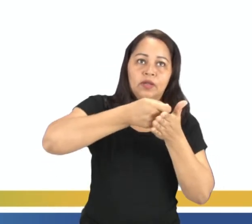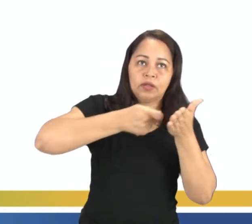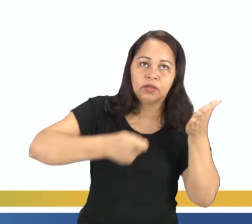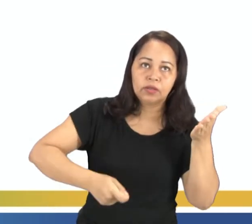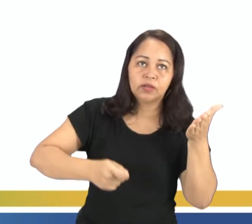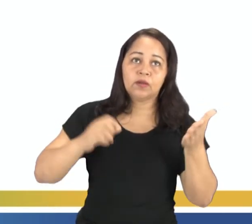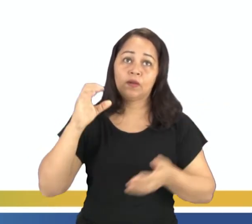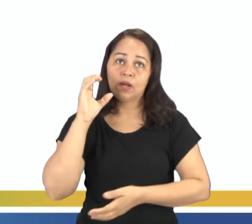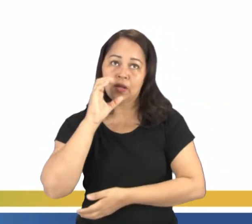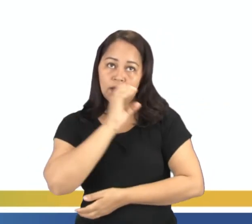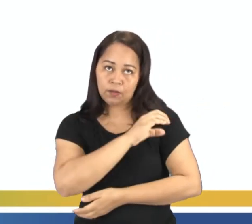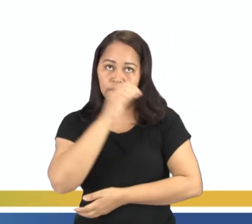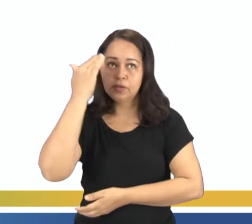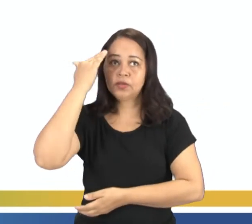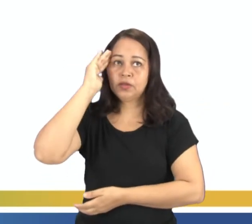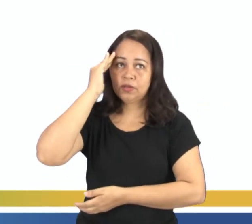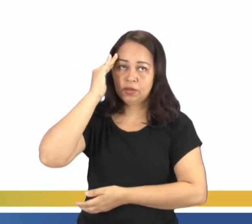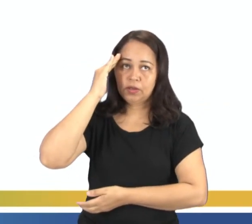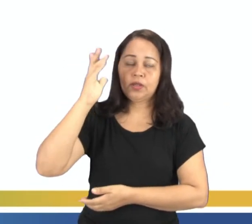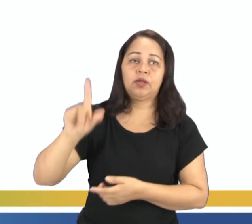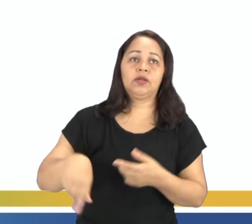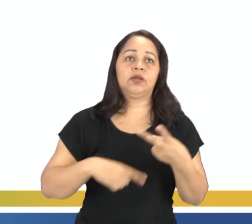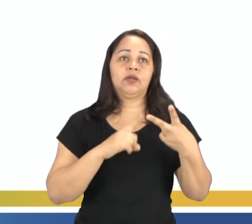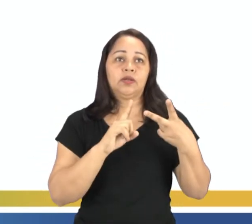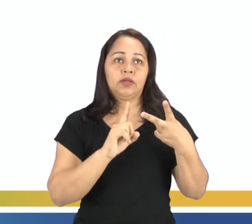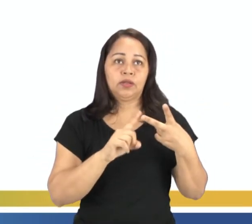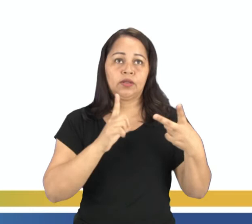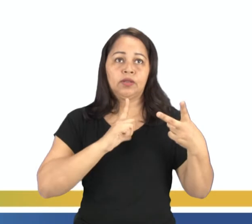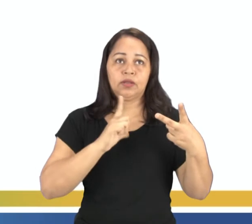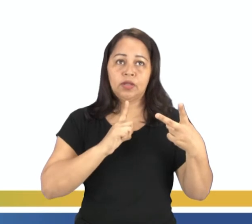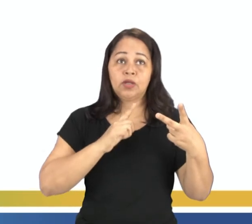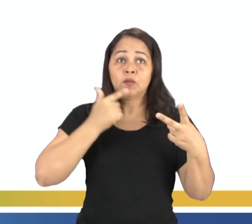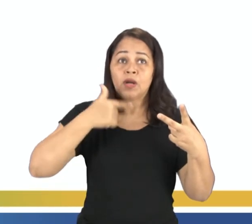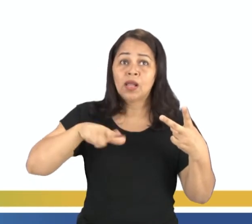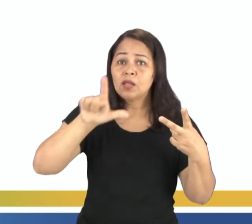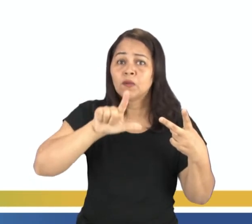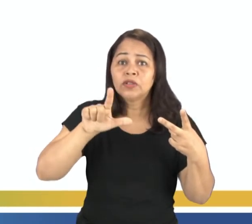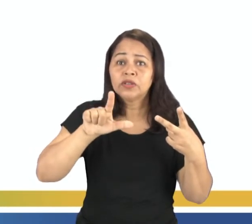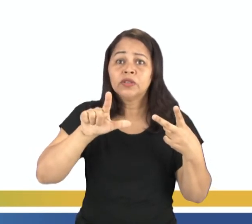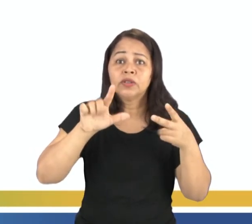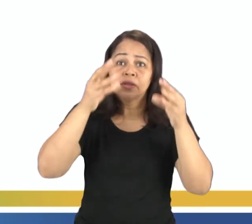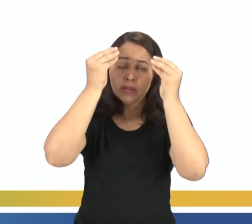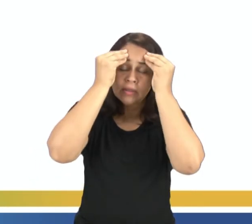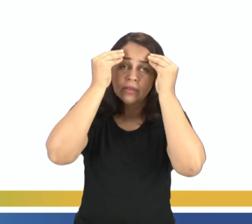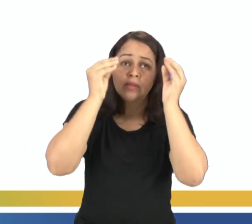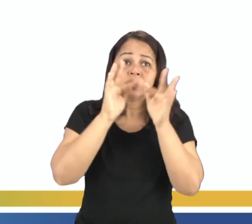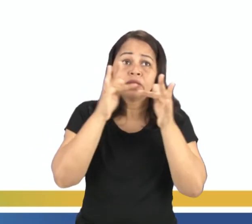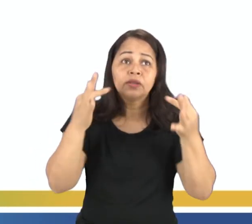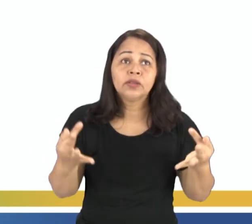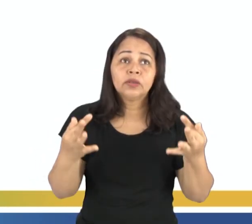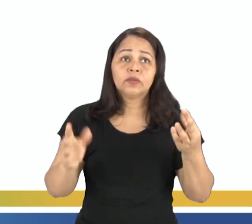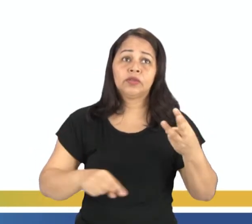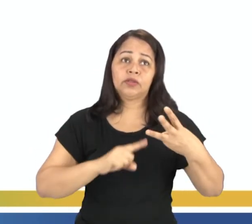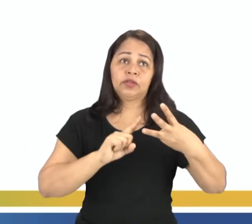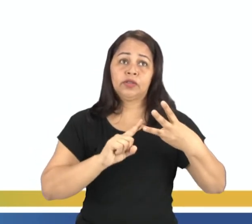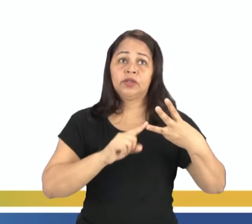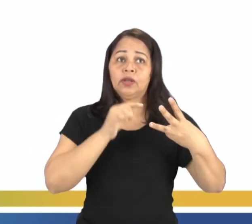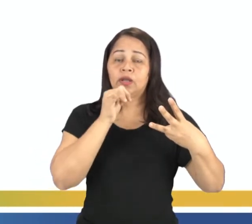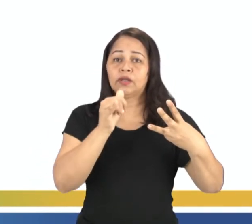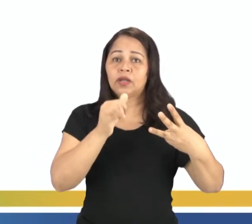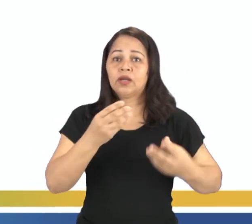entender. Outra característica, tem uma linguagem simples. E outra característica, narra